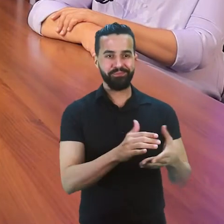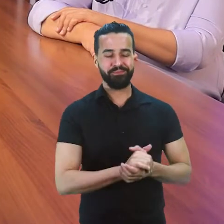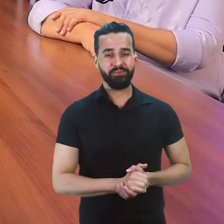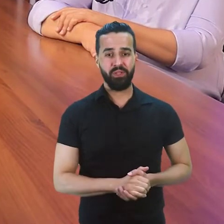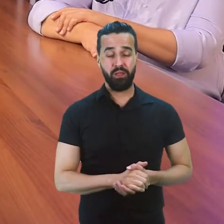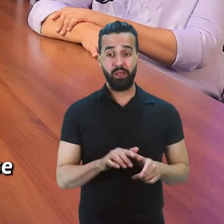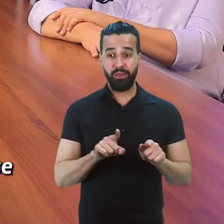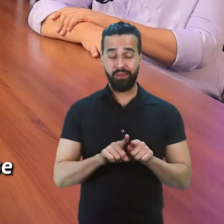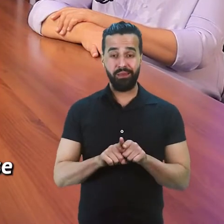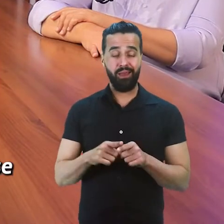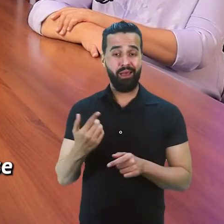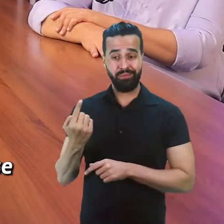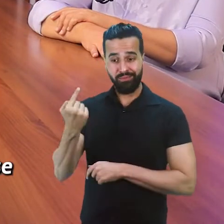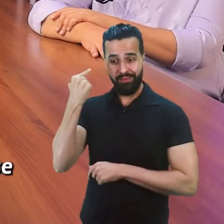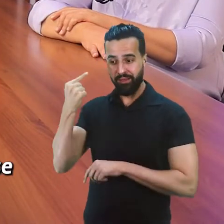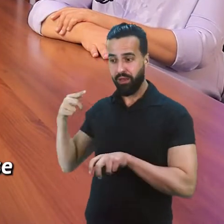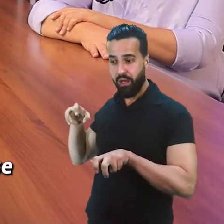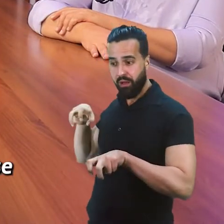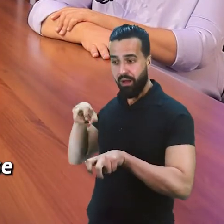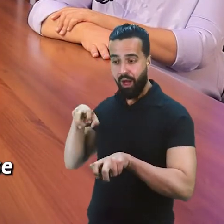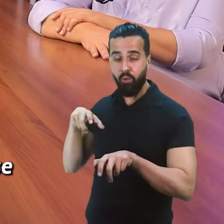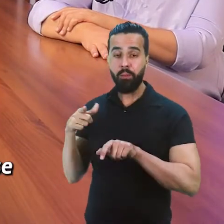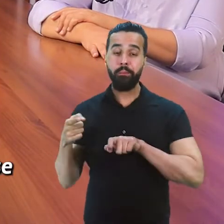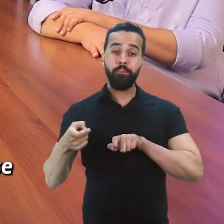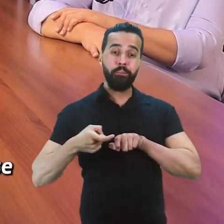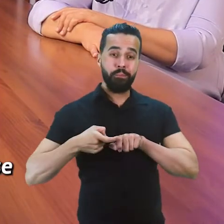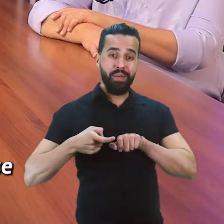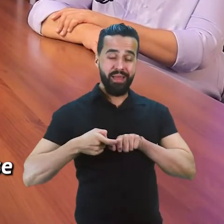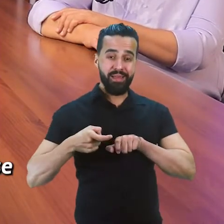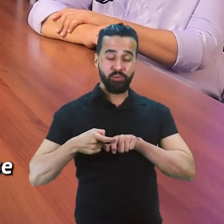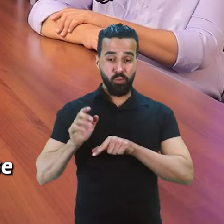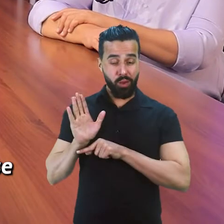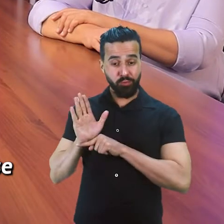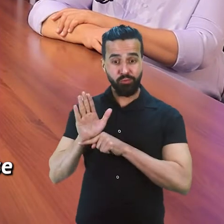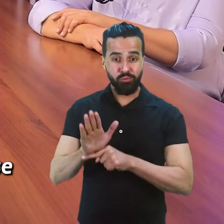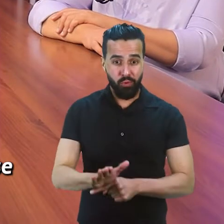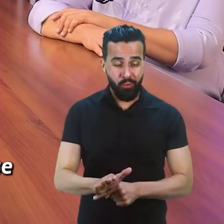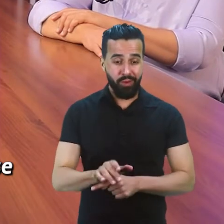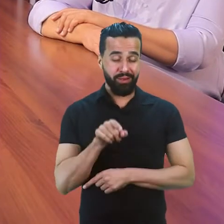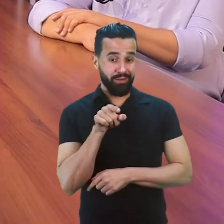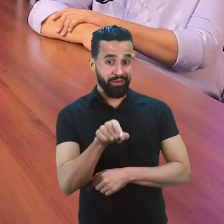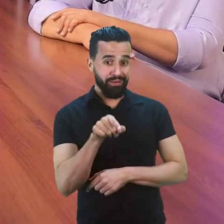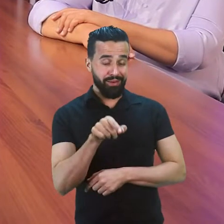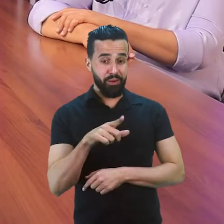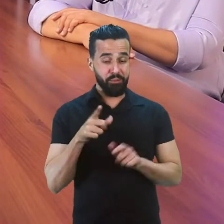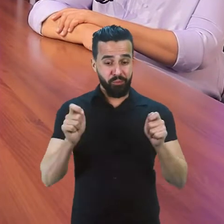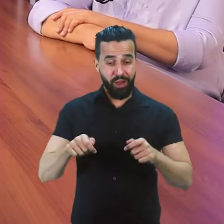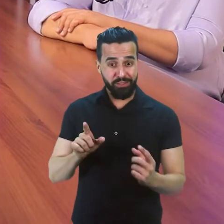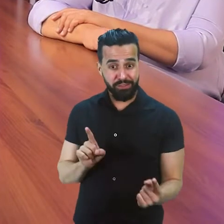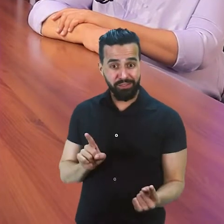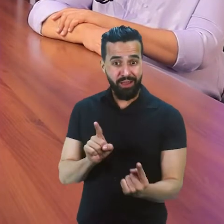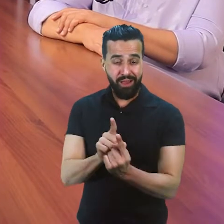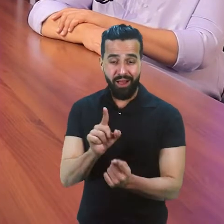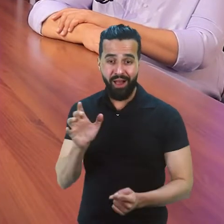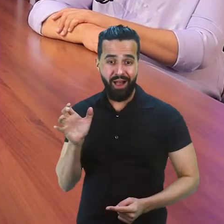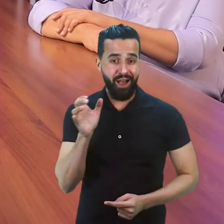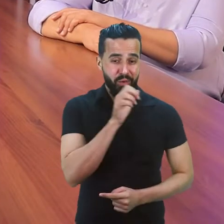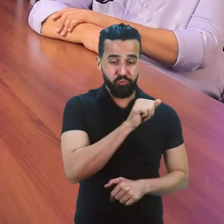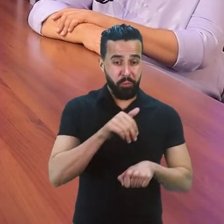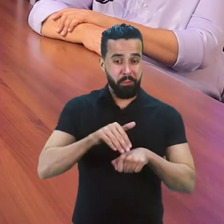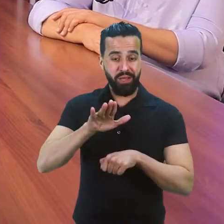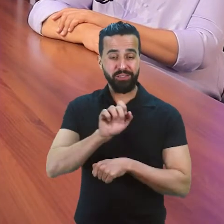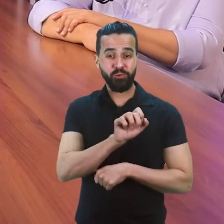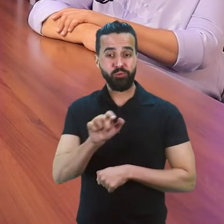era um médico. Eu fui atendido mais rápido que se eu tivesse acidentado em Goiânia, Antônio. Olha só como são as coisas, né?